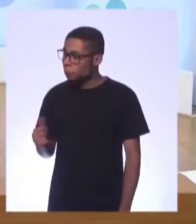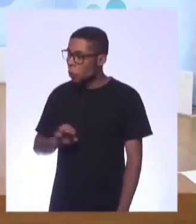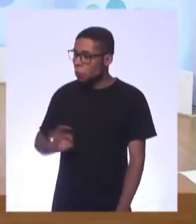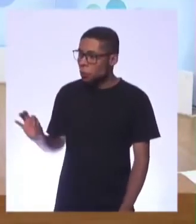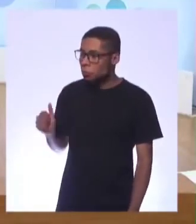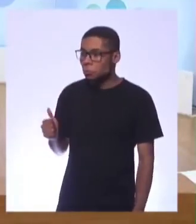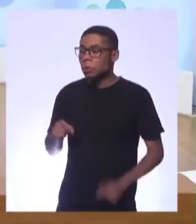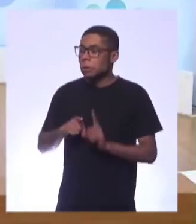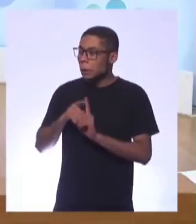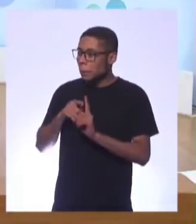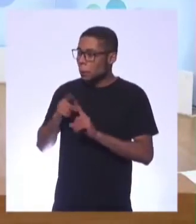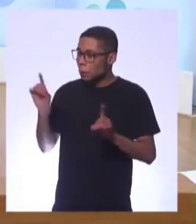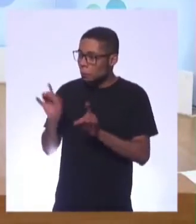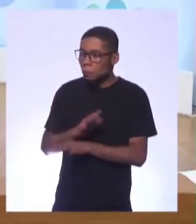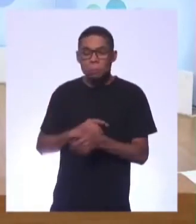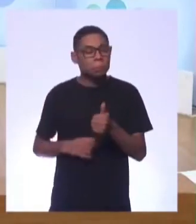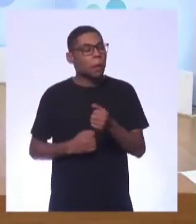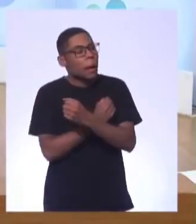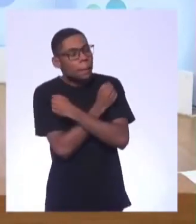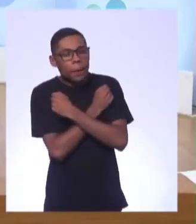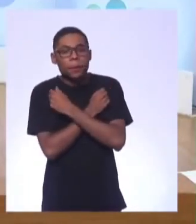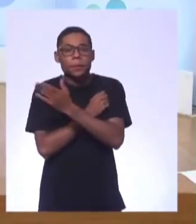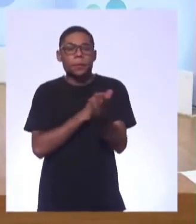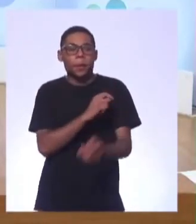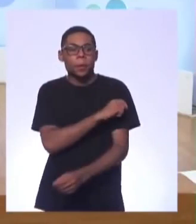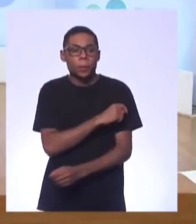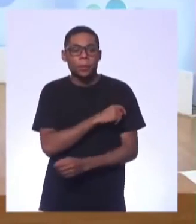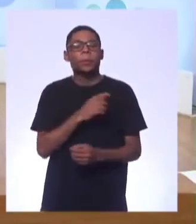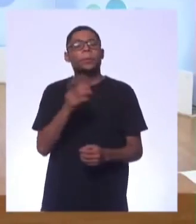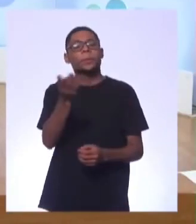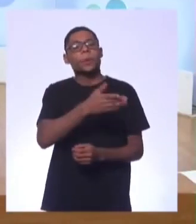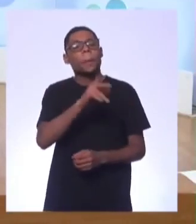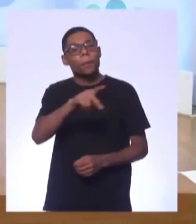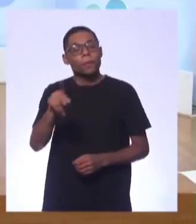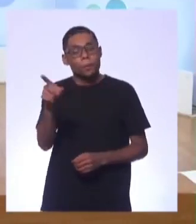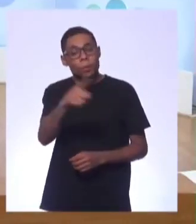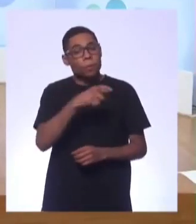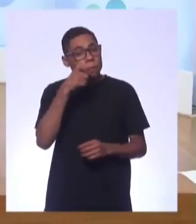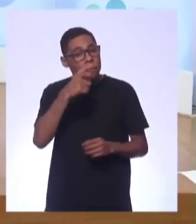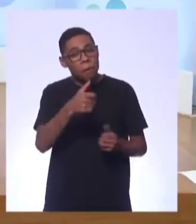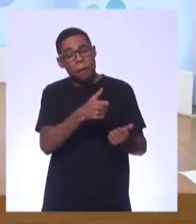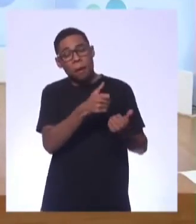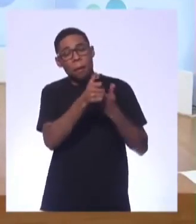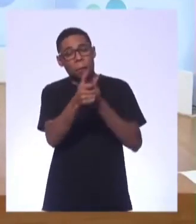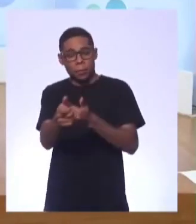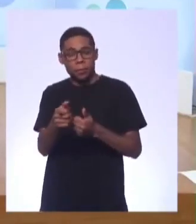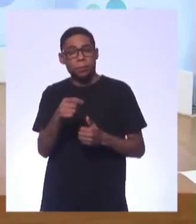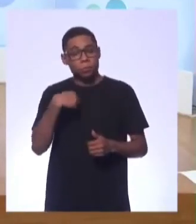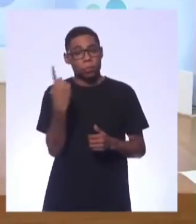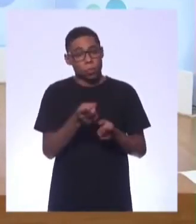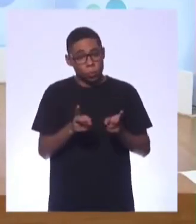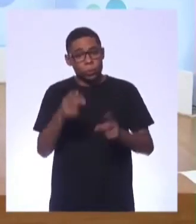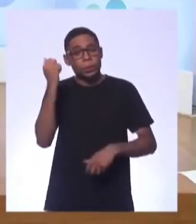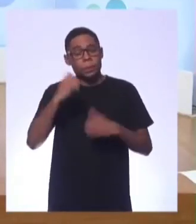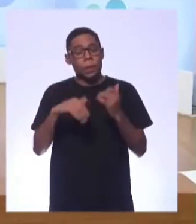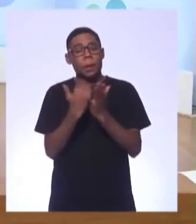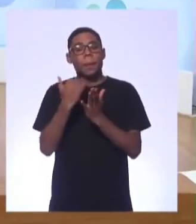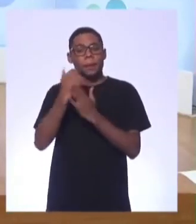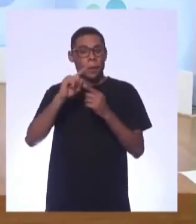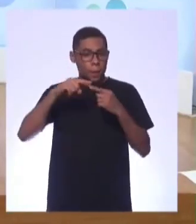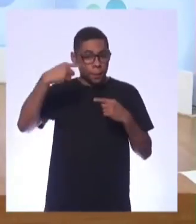Fechamos a temperatura? Manda um abraço aí para os estudantes, para todos os professores que estão acompanhando a gente, né? E aí nós continuamos aprofundando